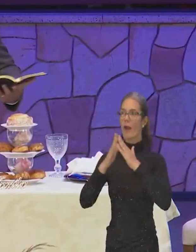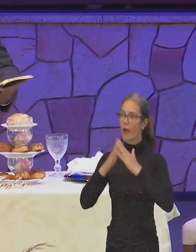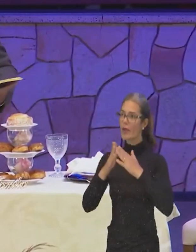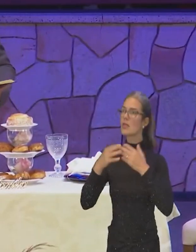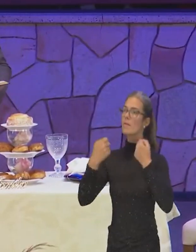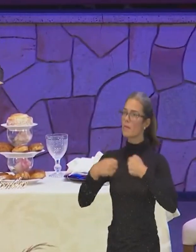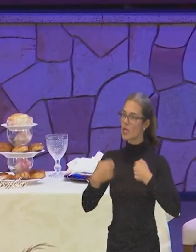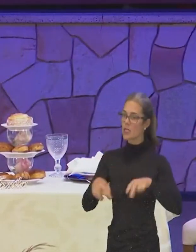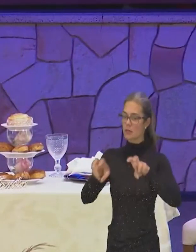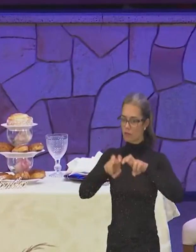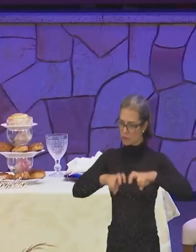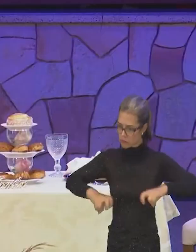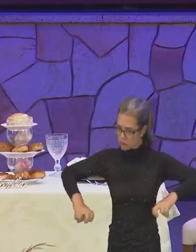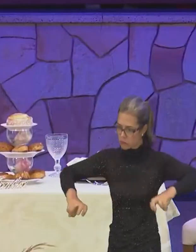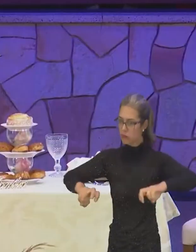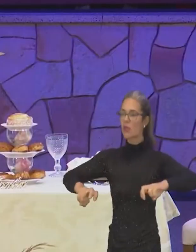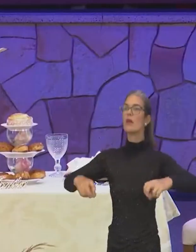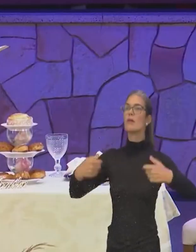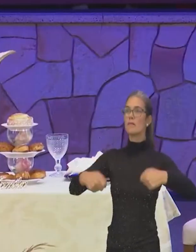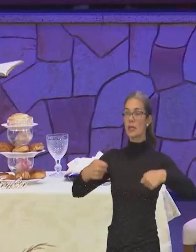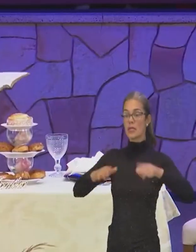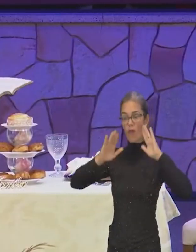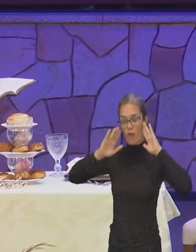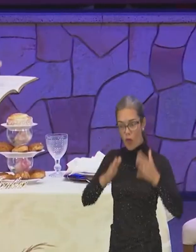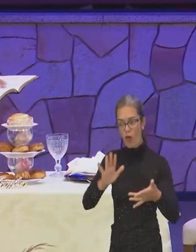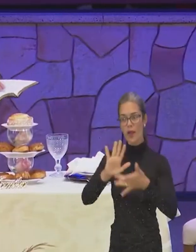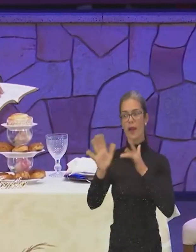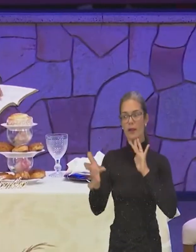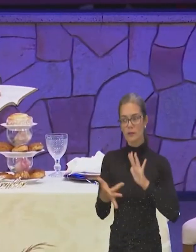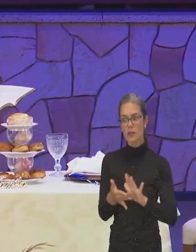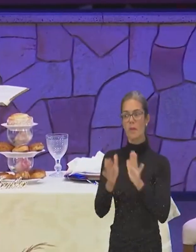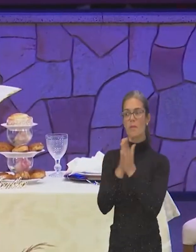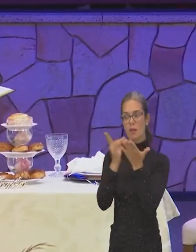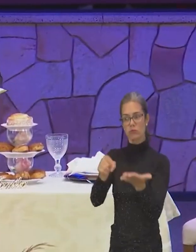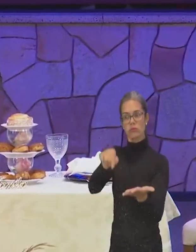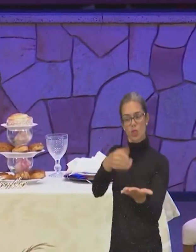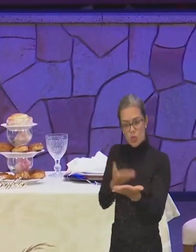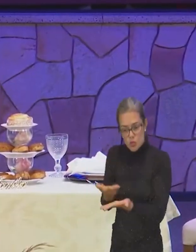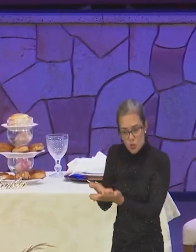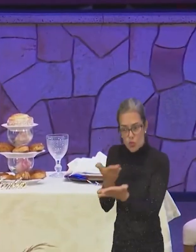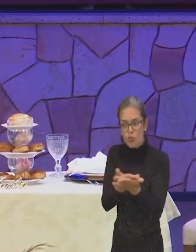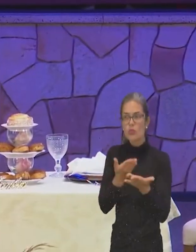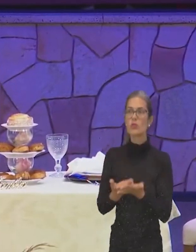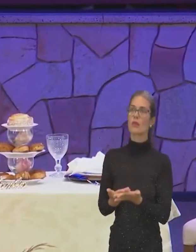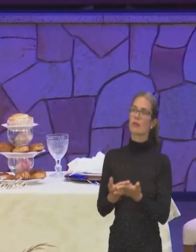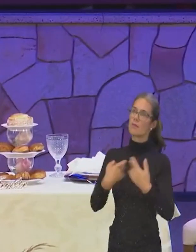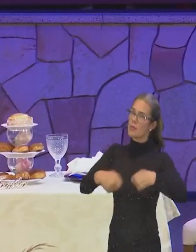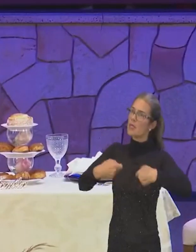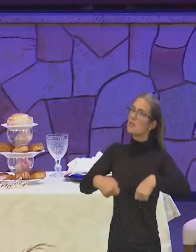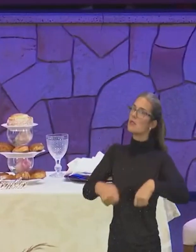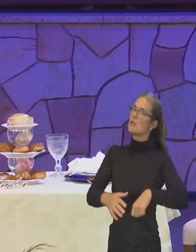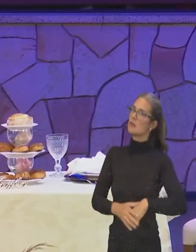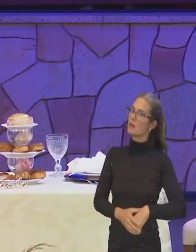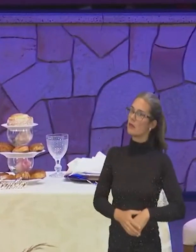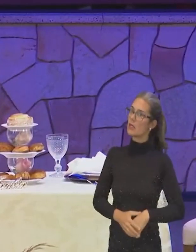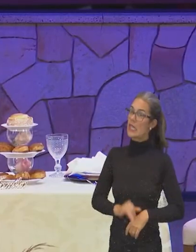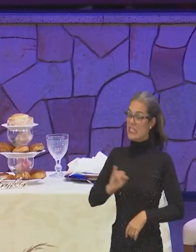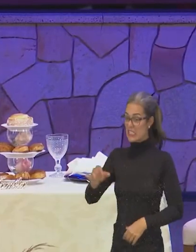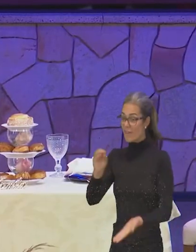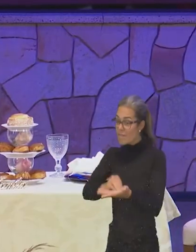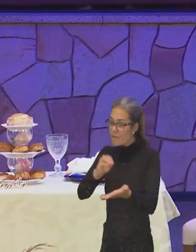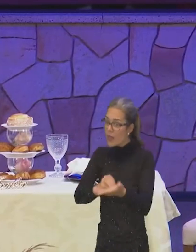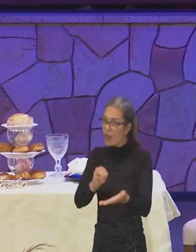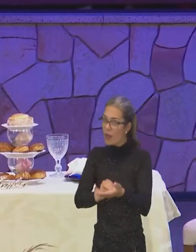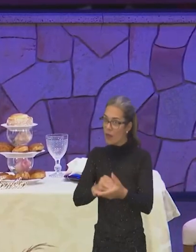ao redor da mesa, olhar para o centro, que é Cristo, abrir a Bíblia, ler o texto bíblico e buscar a Jesus Cristo em família.